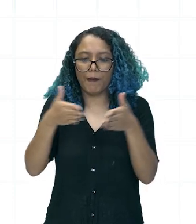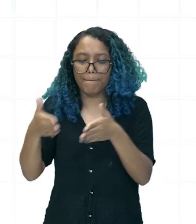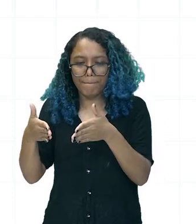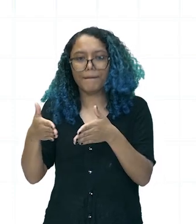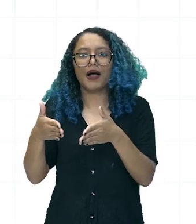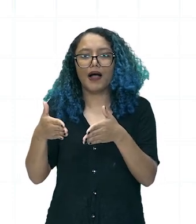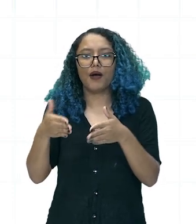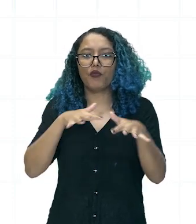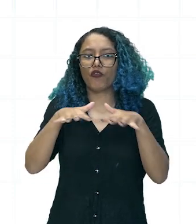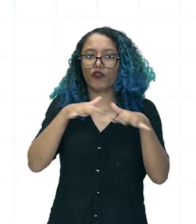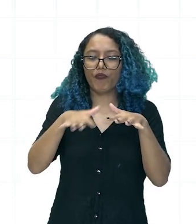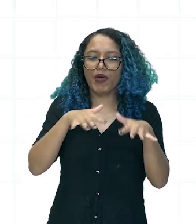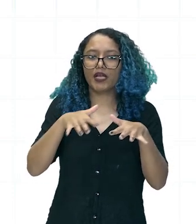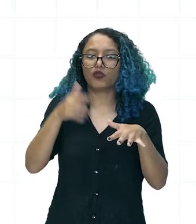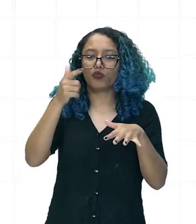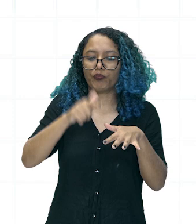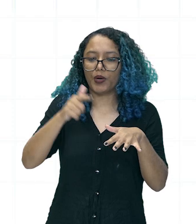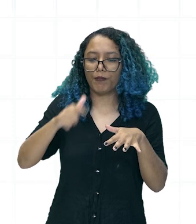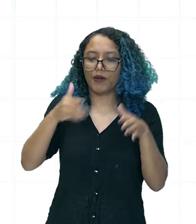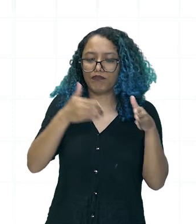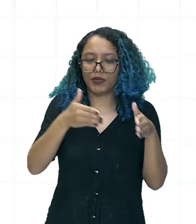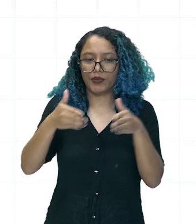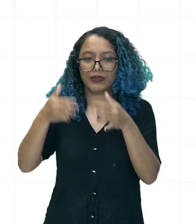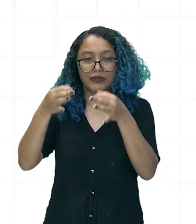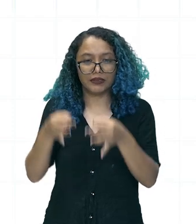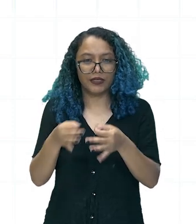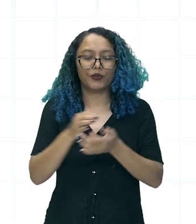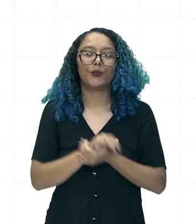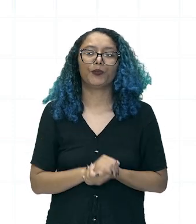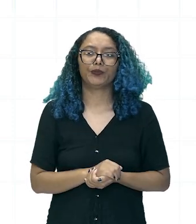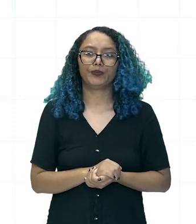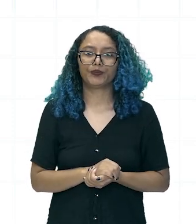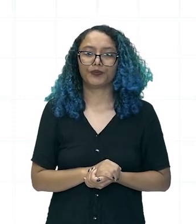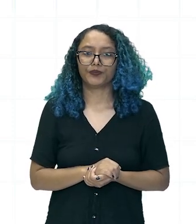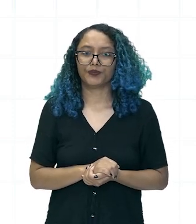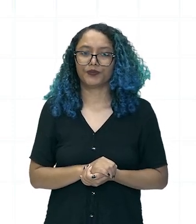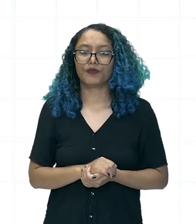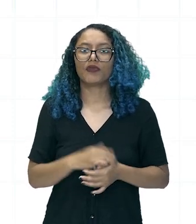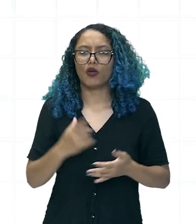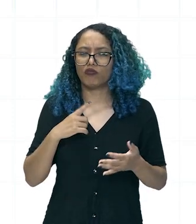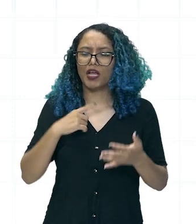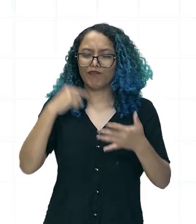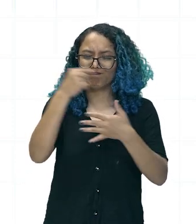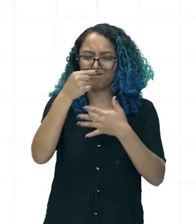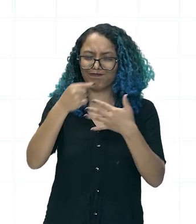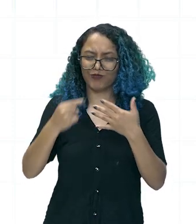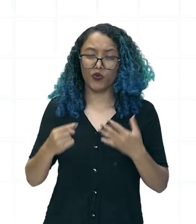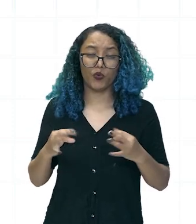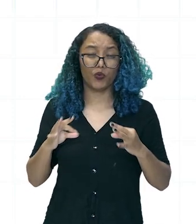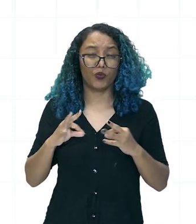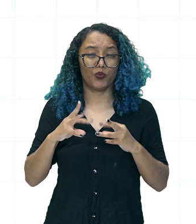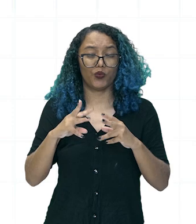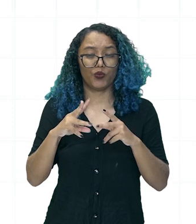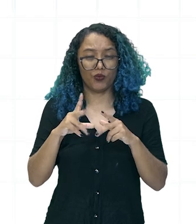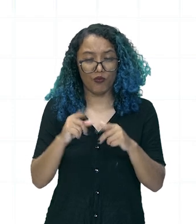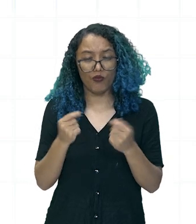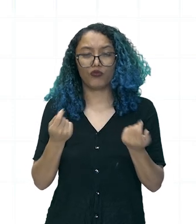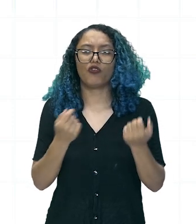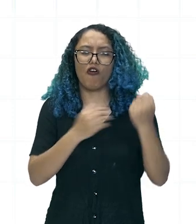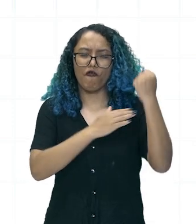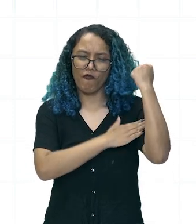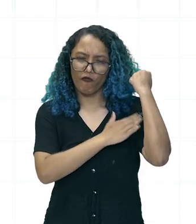presentes aí em todos os ambientes. Outra característica bem marcante da ginástica de condicionamento físico é